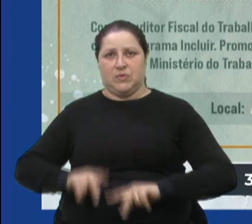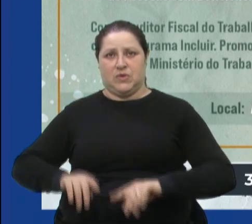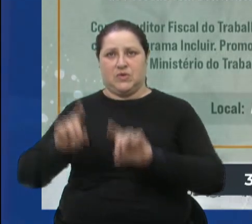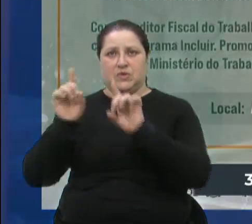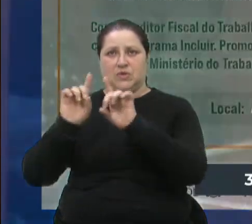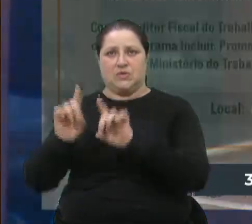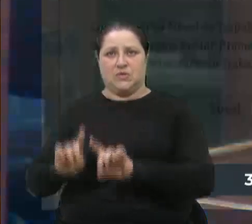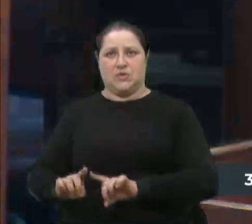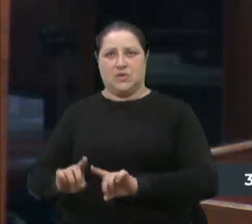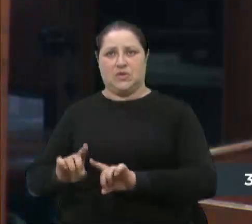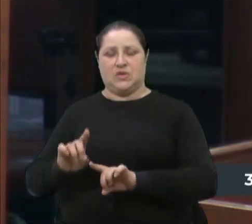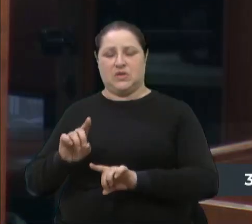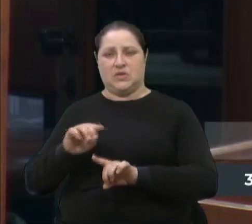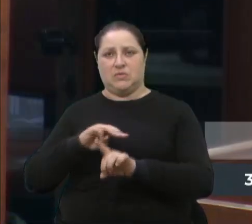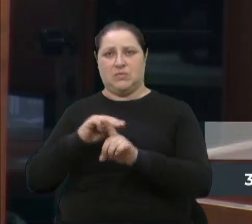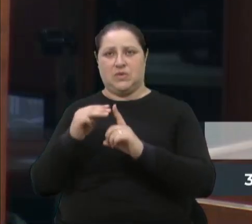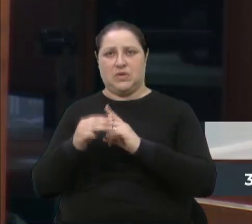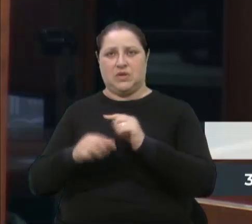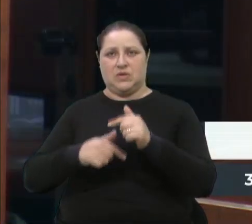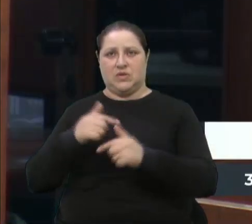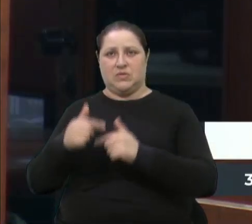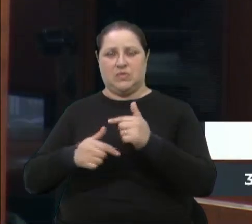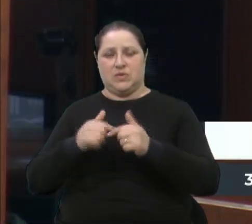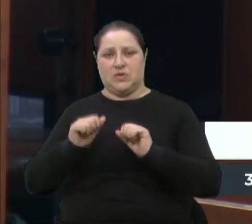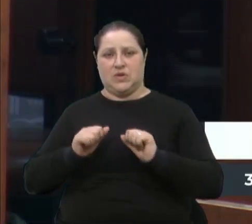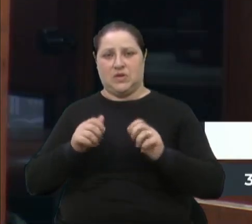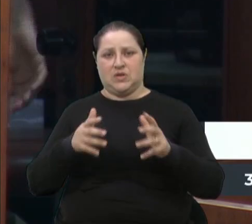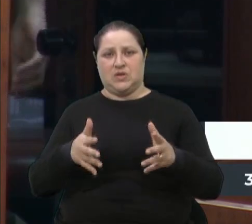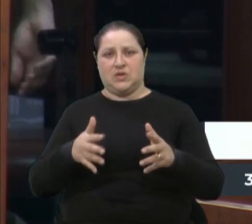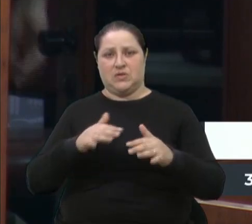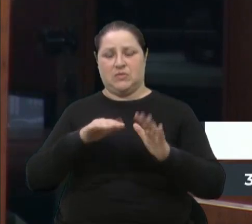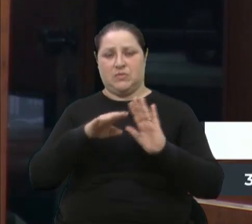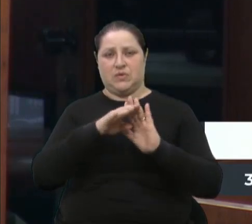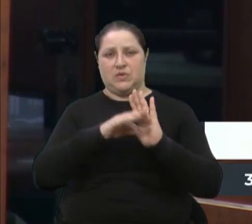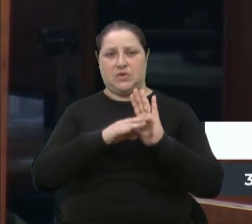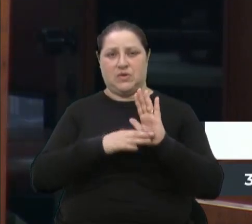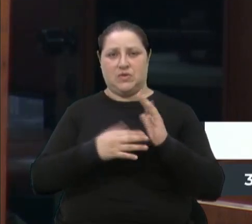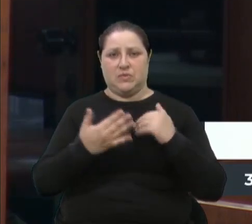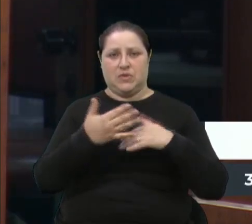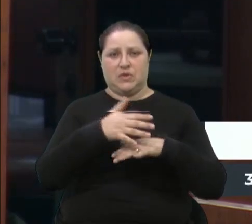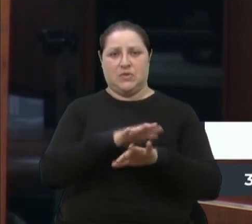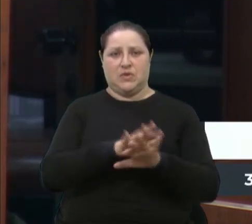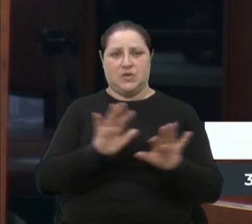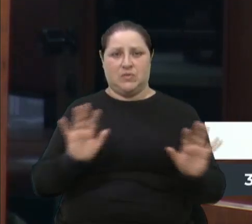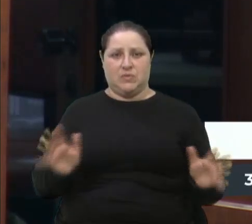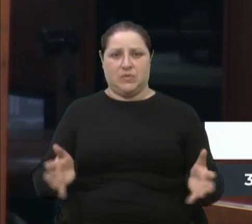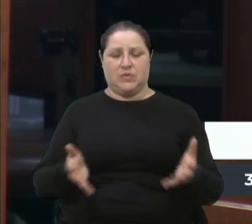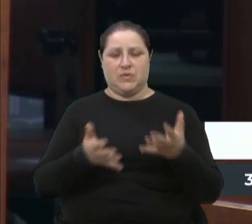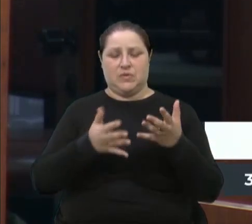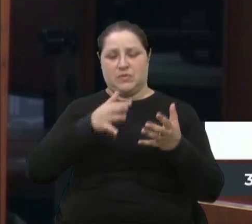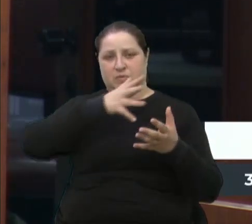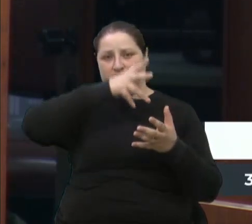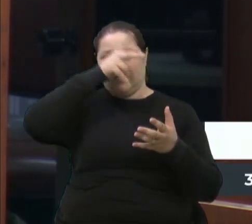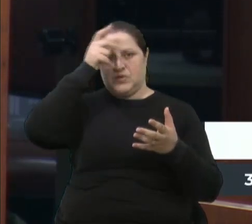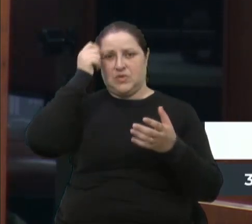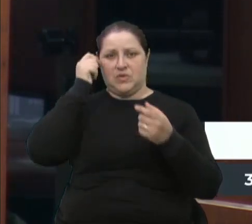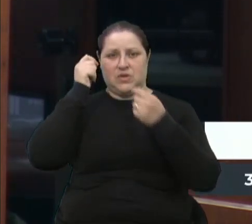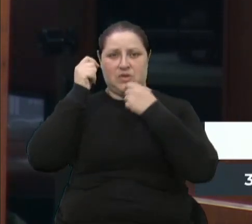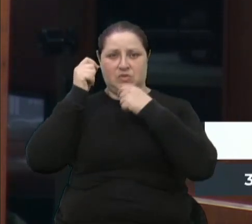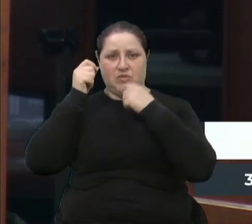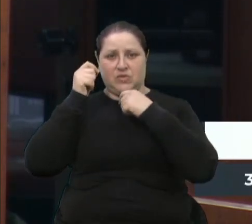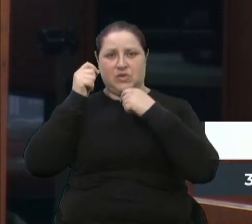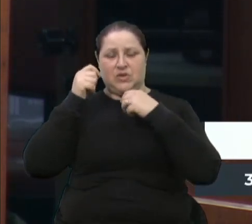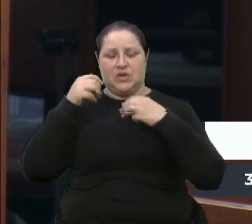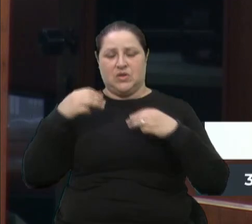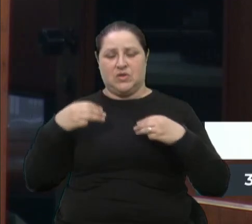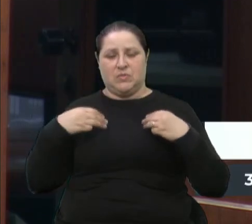de trabalho. Então, a ação do programa Incluir, que é promovido pela Prefeitura de Caxias do Sul, Ministério do